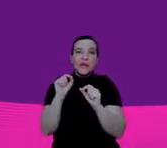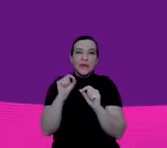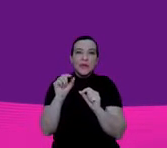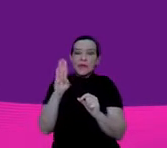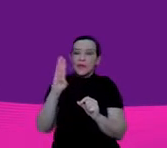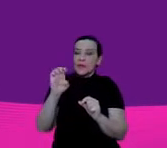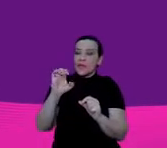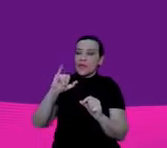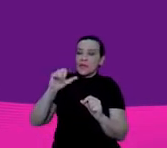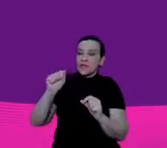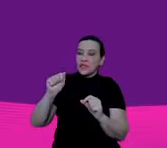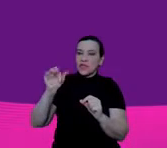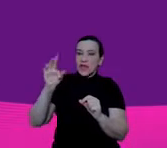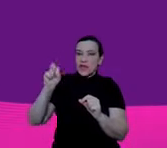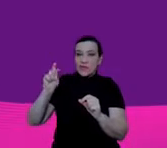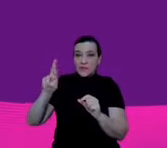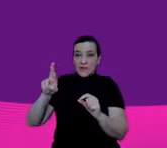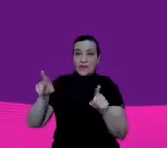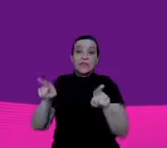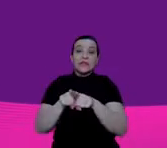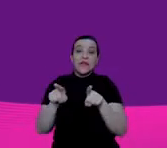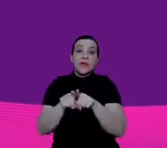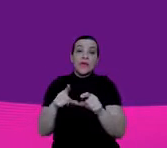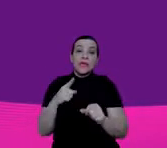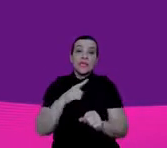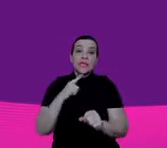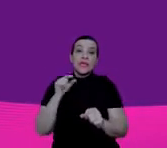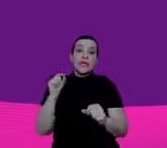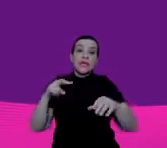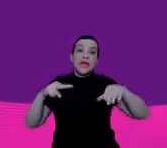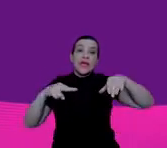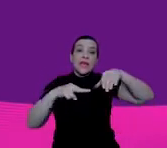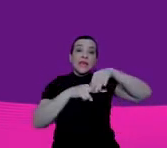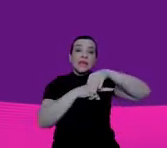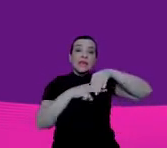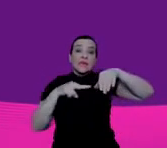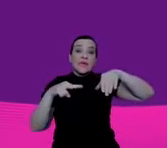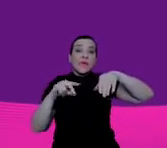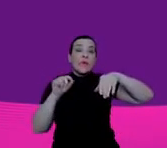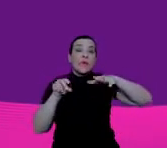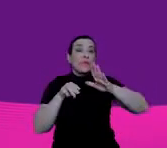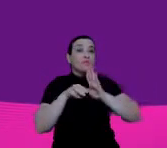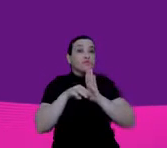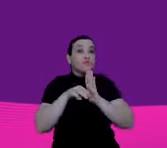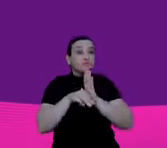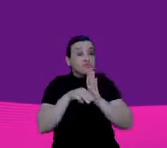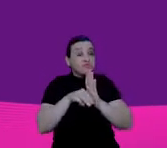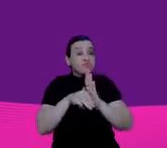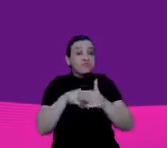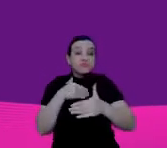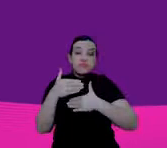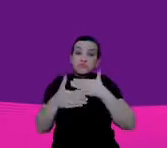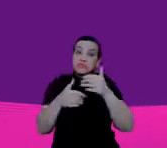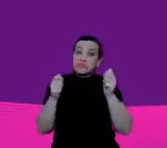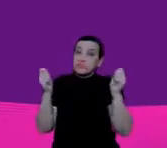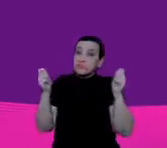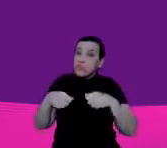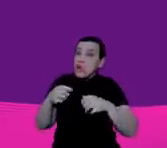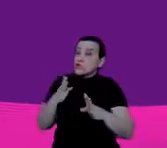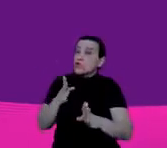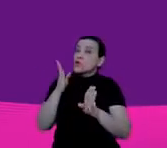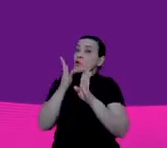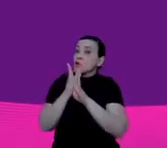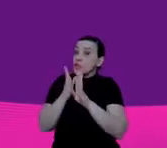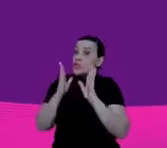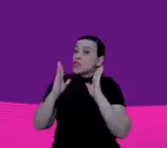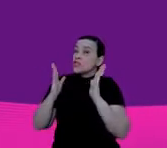E existem, assim, na verdade, a ressonância é considerada um método promissor como biomarcador. Tem sido feitos muitos estudos, especialmente